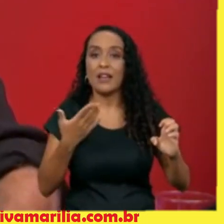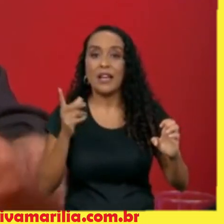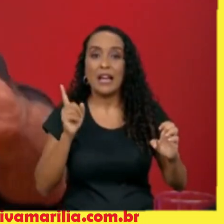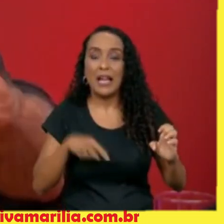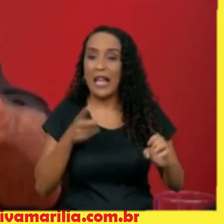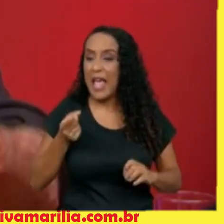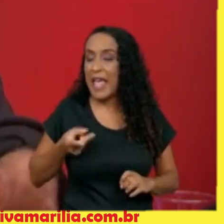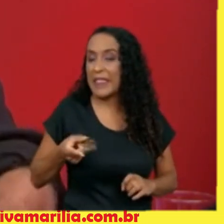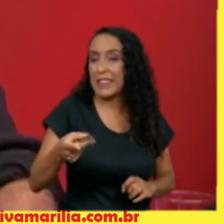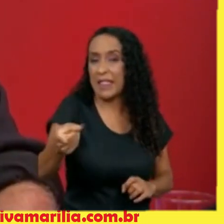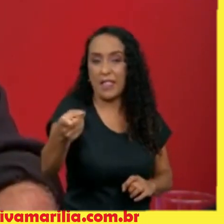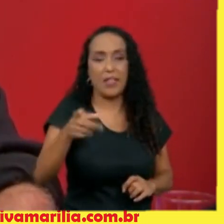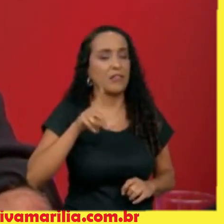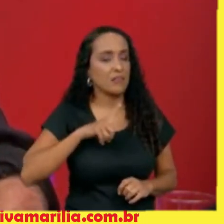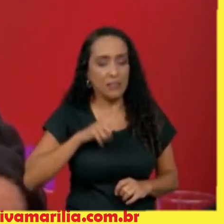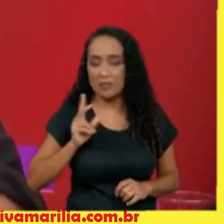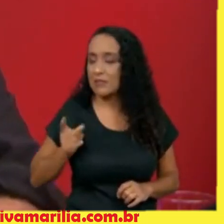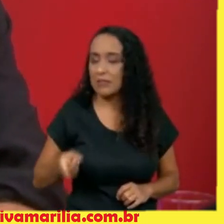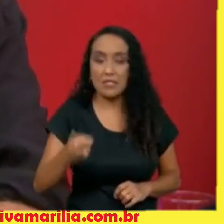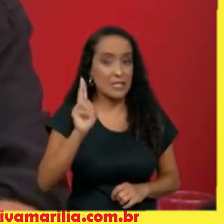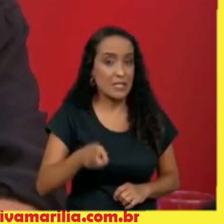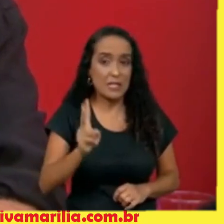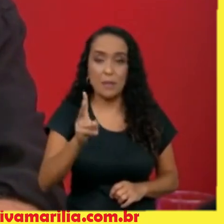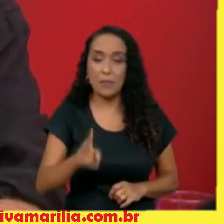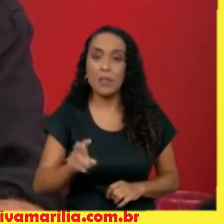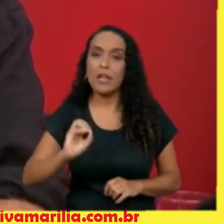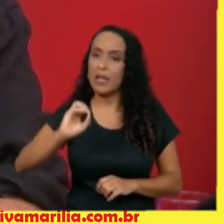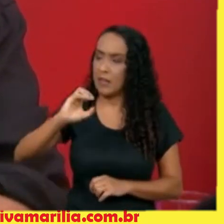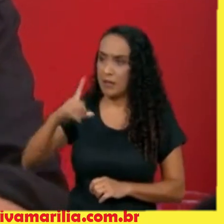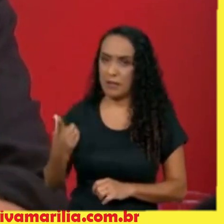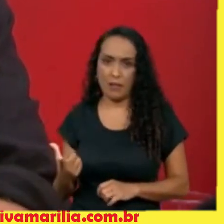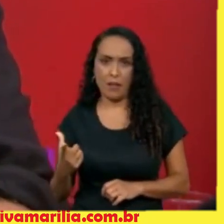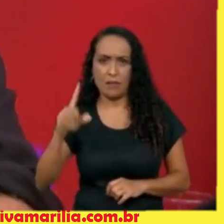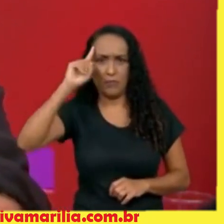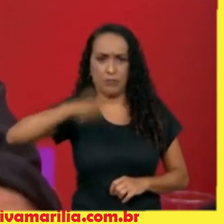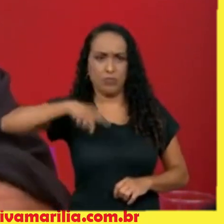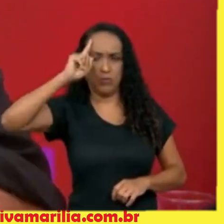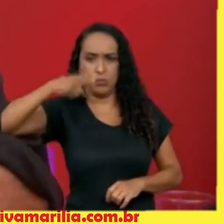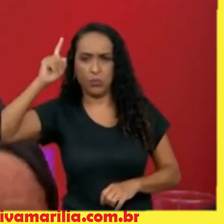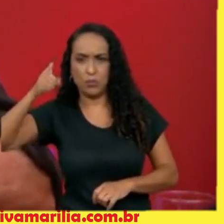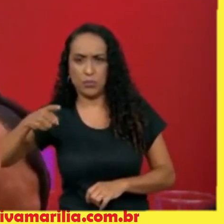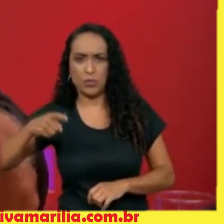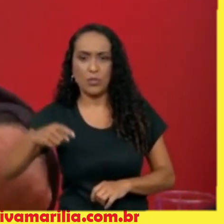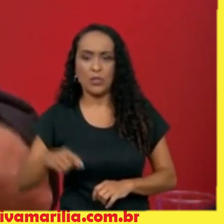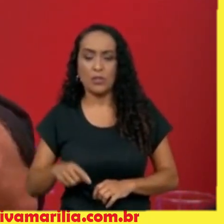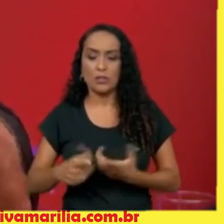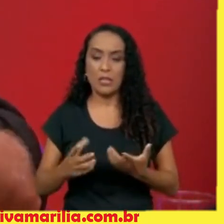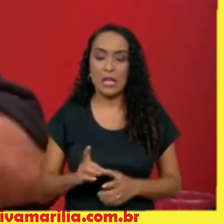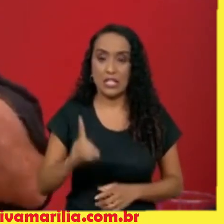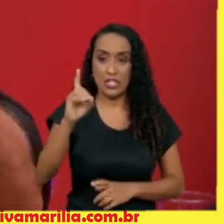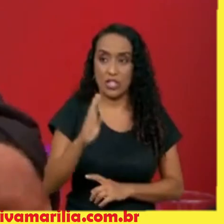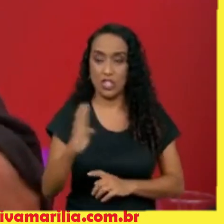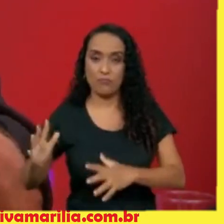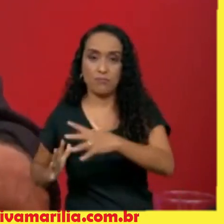eterno, ele vai existir sempre. Né? E obviamente, com o domínio dessa extrema-direita, isso vai ser associado